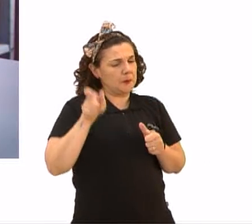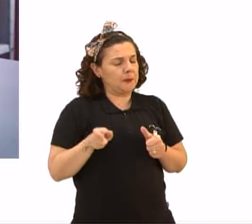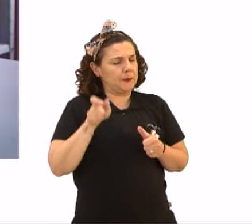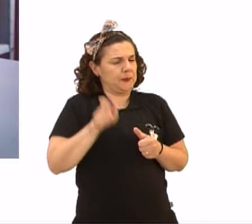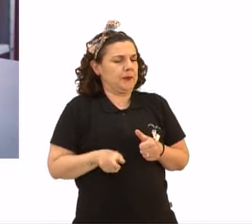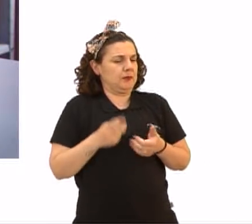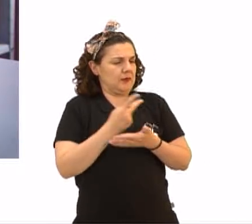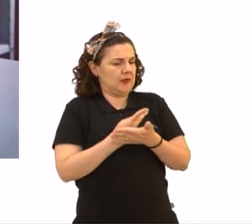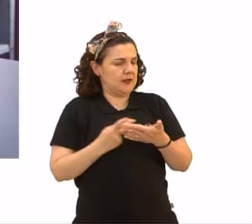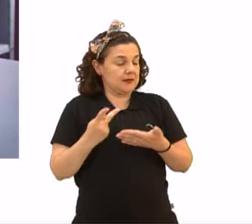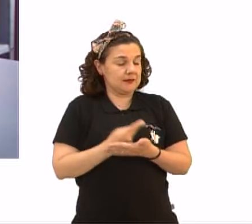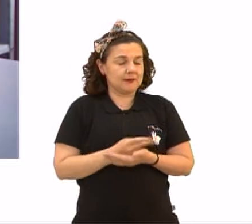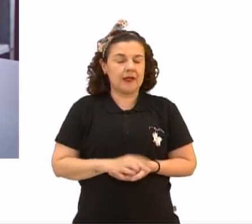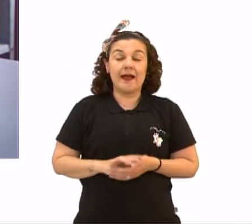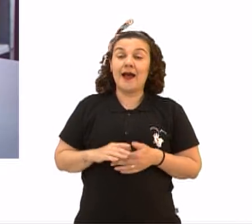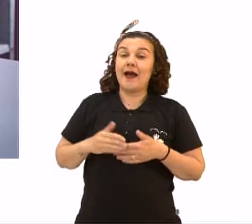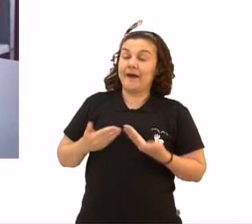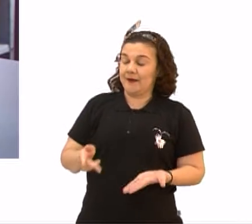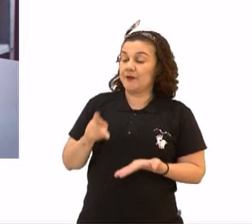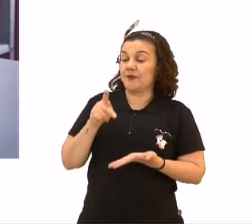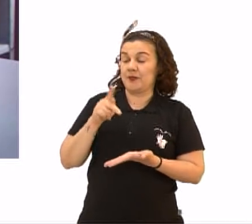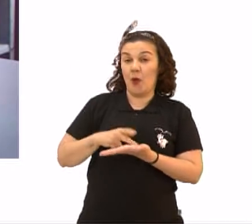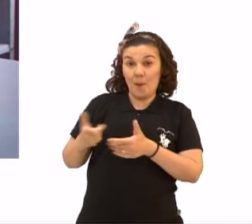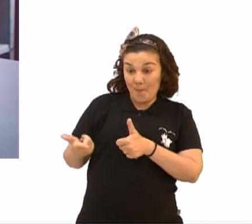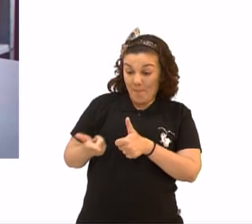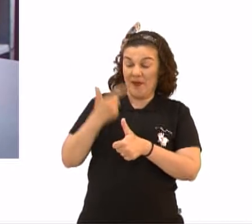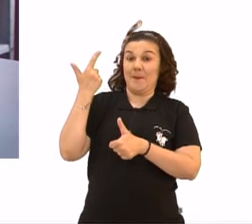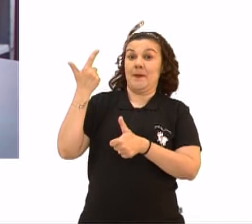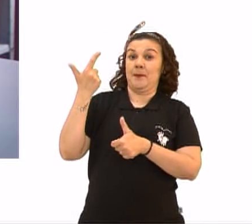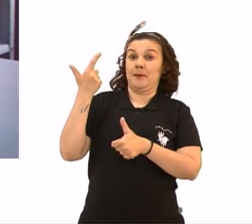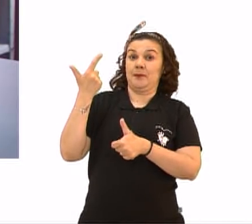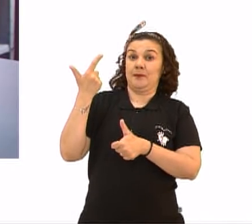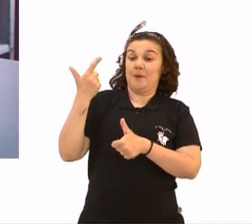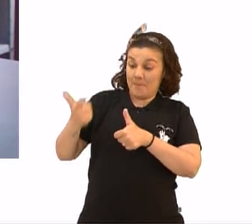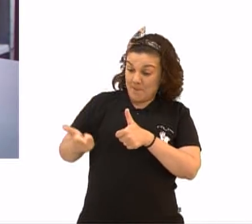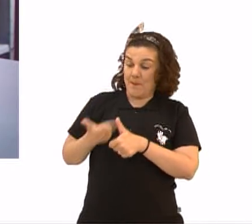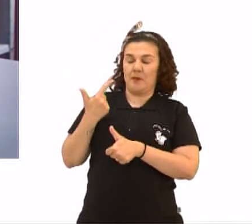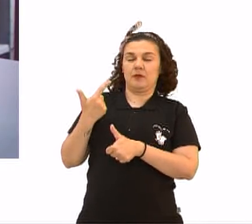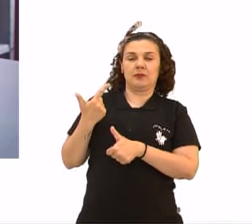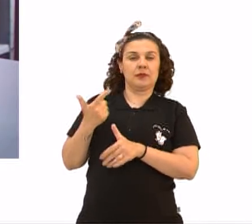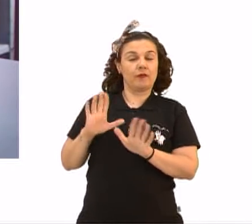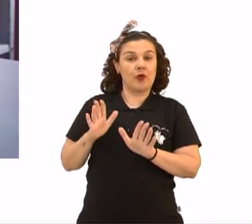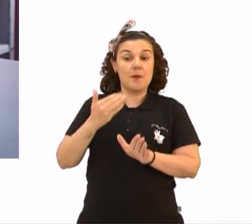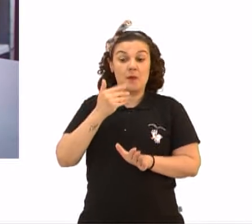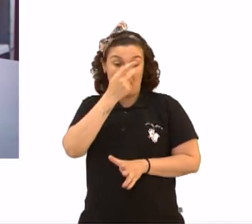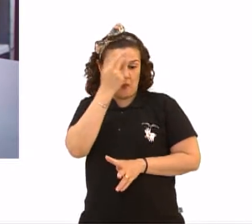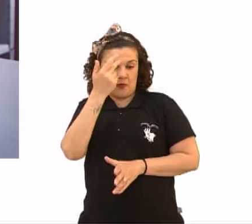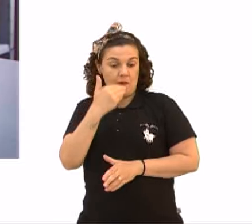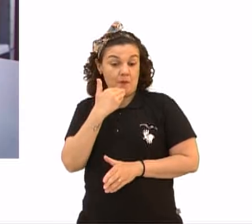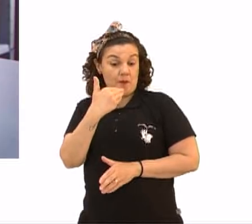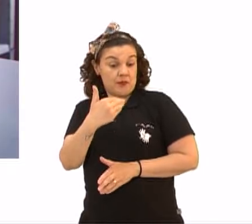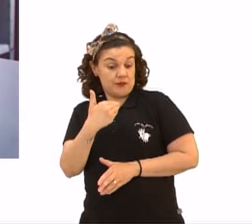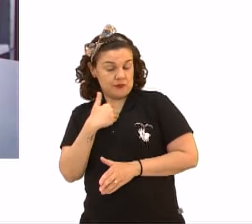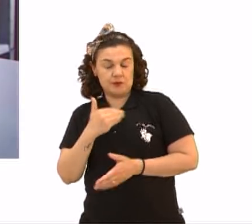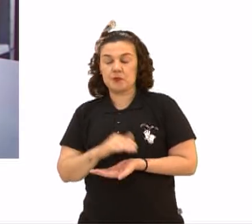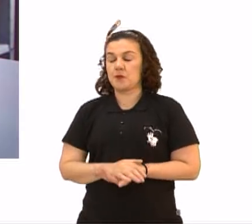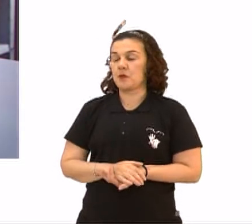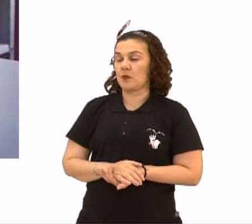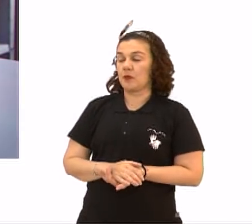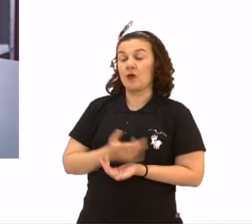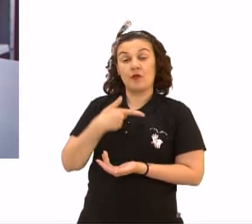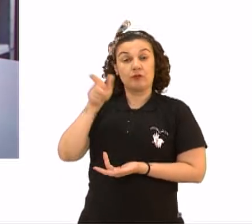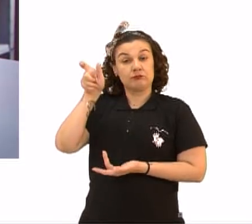aí com os Então, personagens? na verdade, assim, o primeiro personagem que eu fiz, ele foi encomendado. Olha aí. Sabe, assim, ele foi